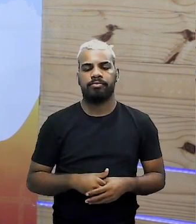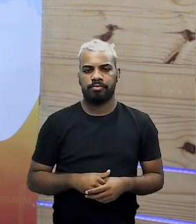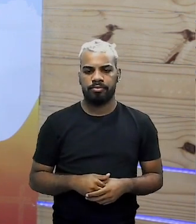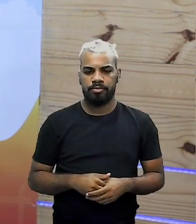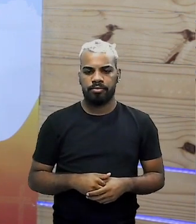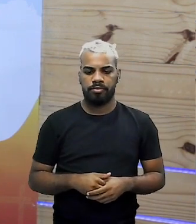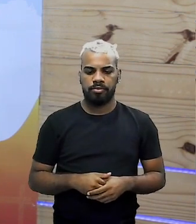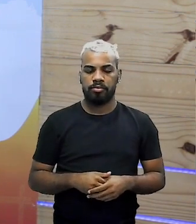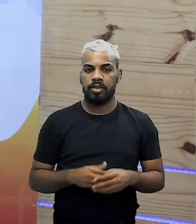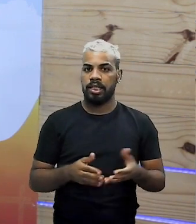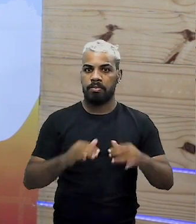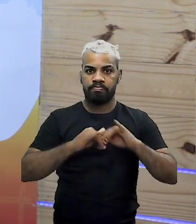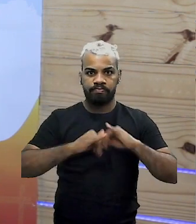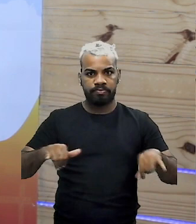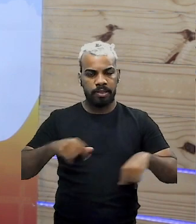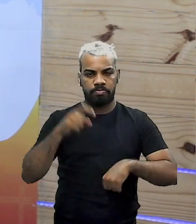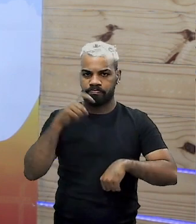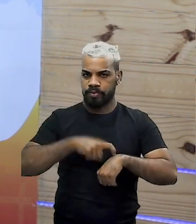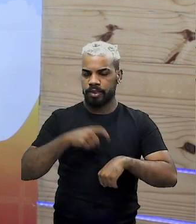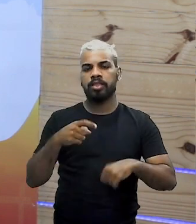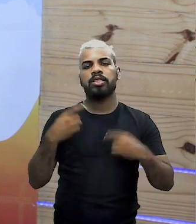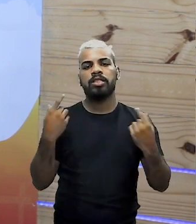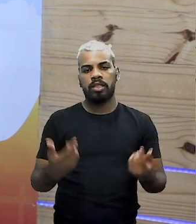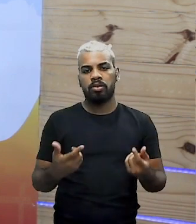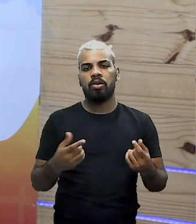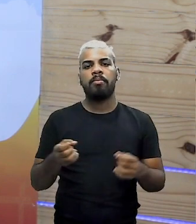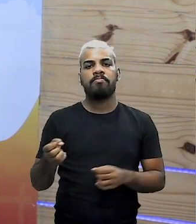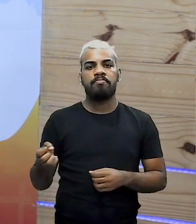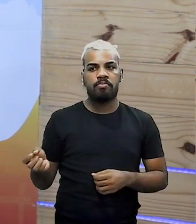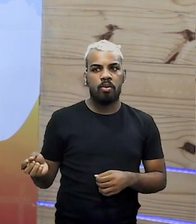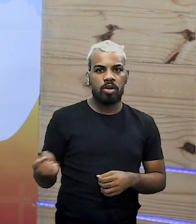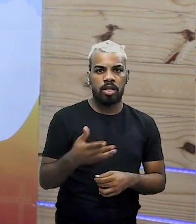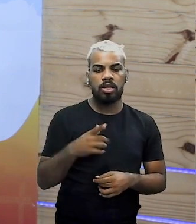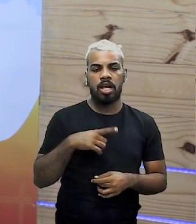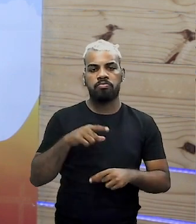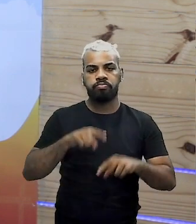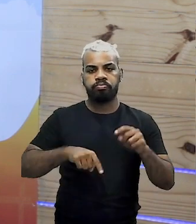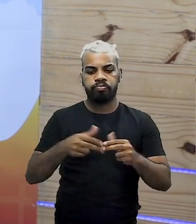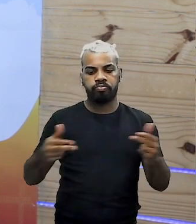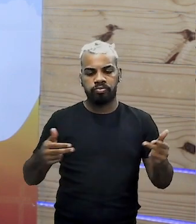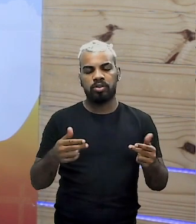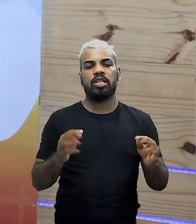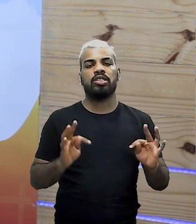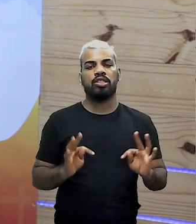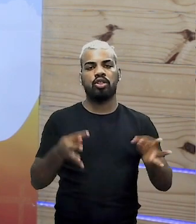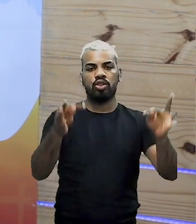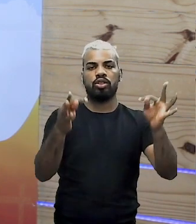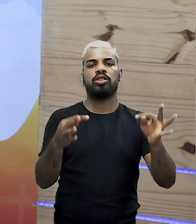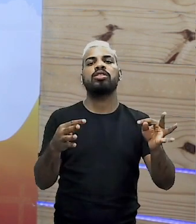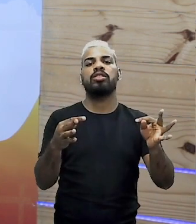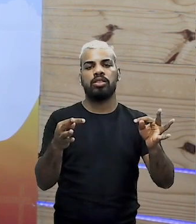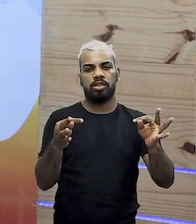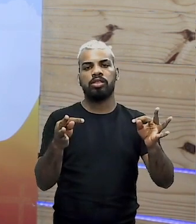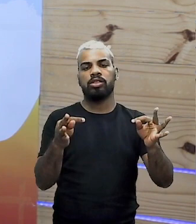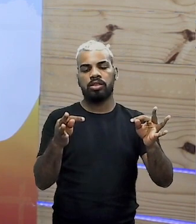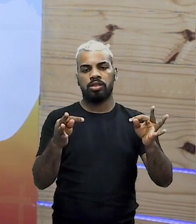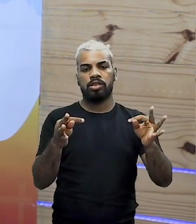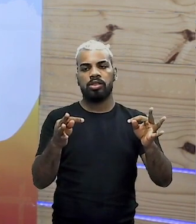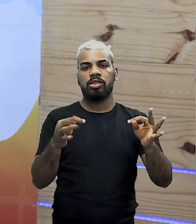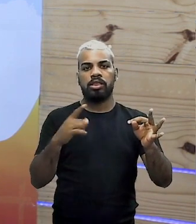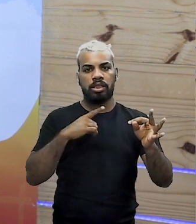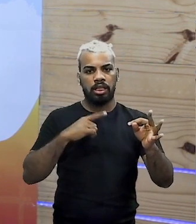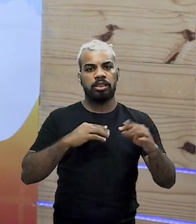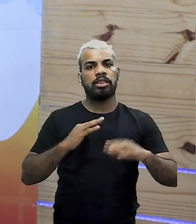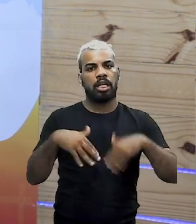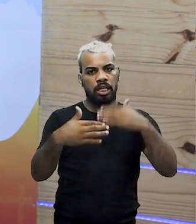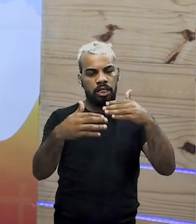compartilhada em tempo real. Então, a modernidade dos equipamentos tecnológicos trouxe muitos